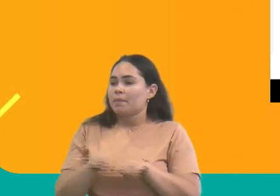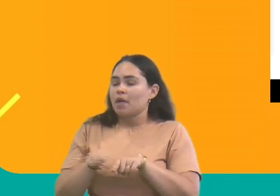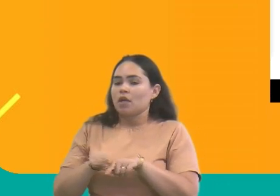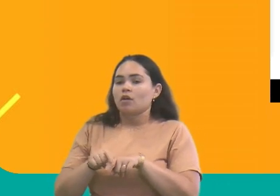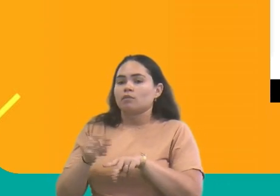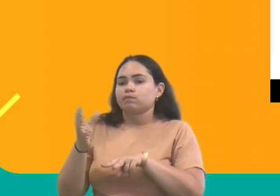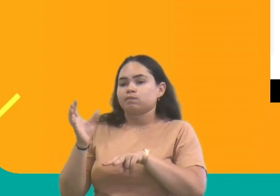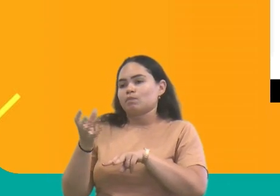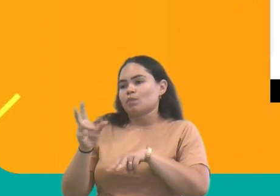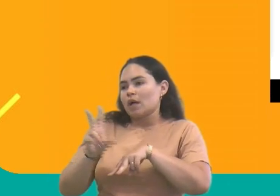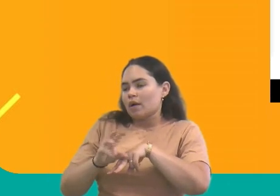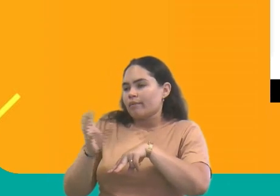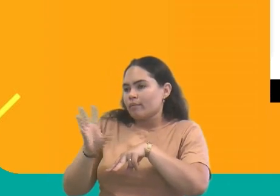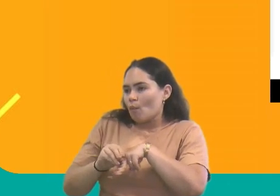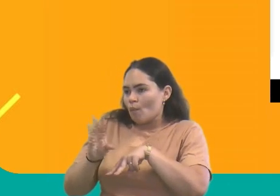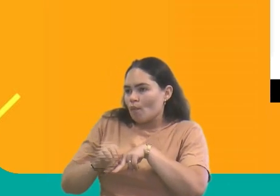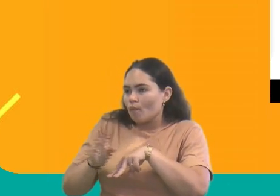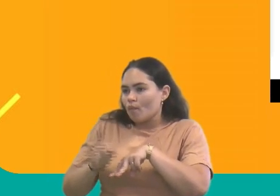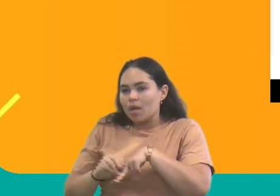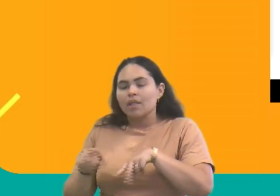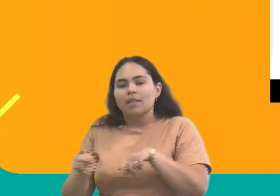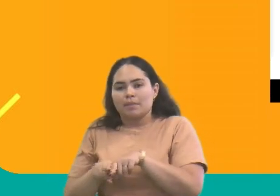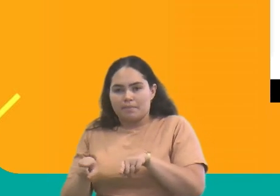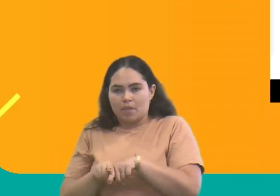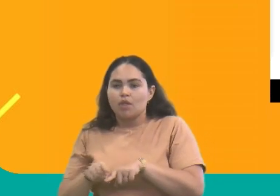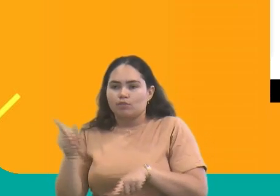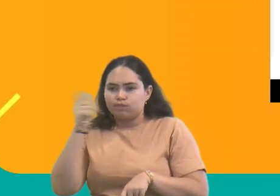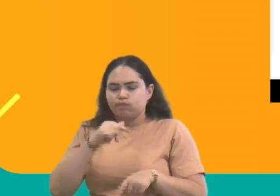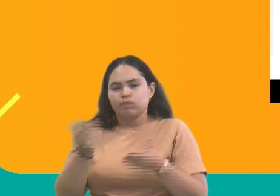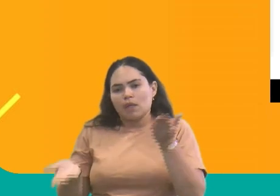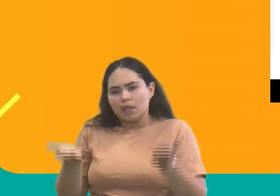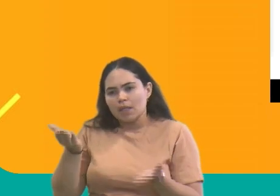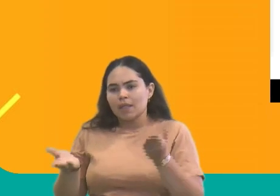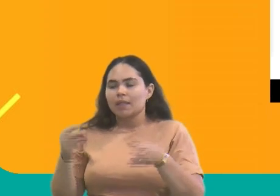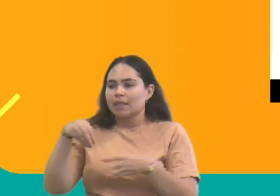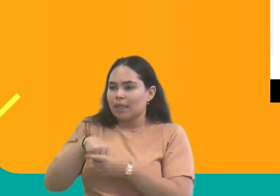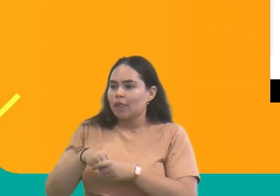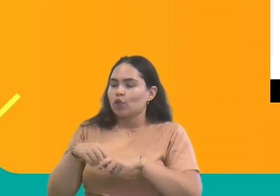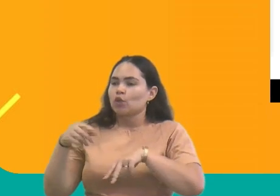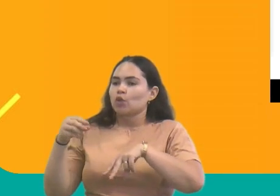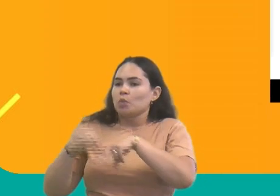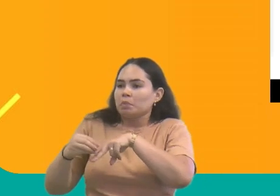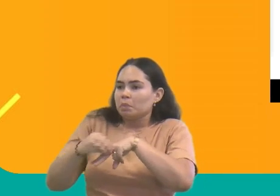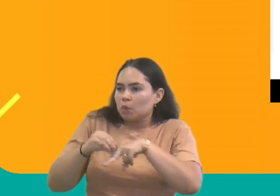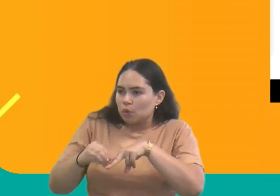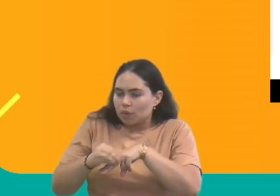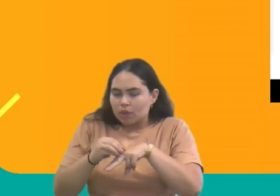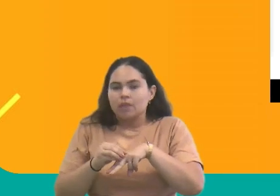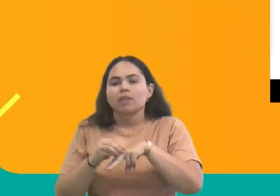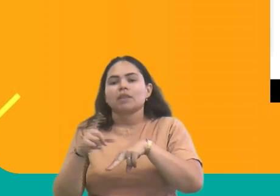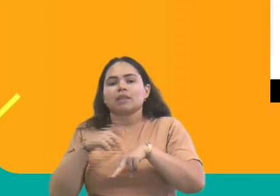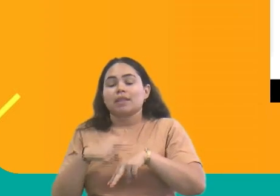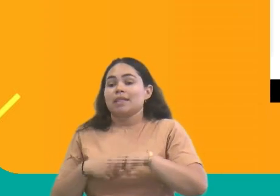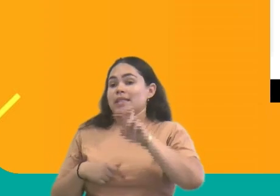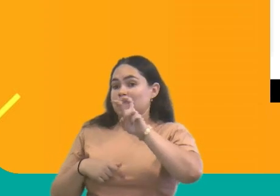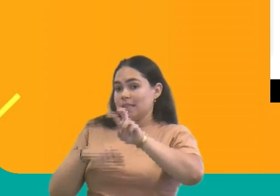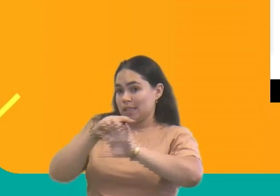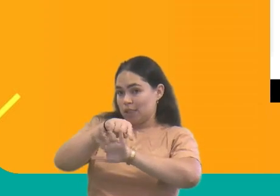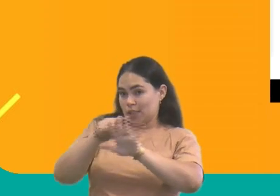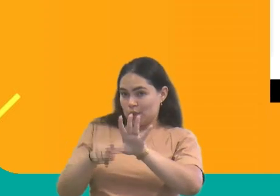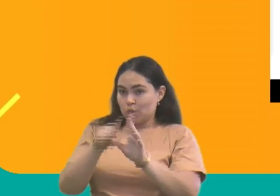uma fonte de ácidos graxos insaturados e uma de proteína. O quadro apresenta ciclos de 5 dietas, que